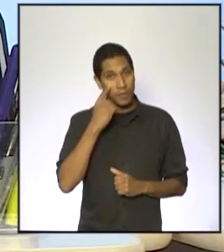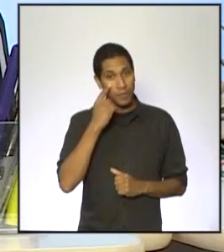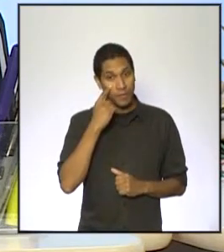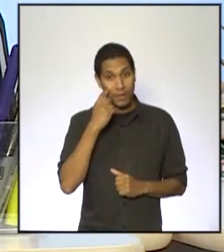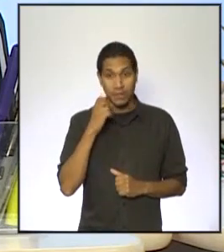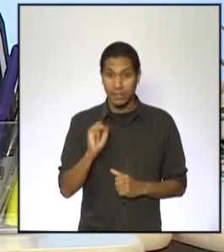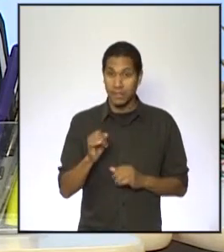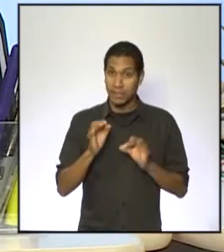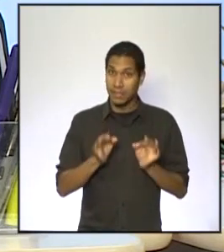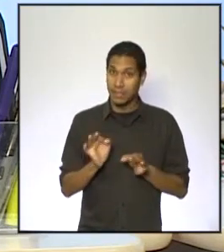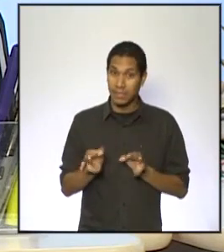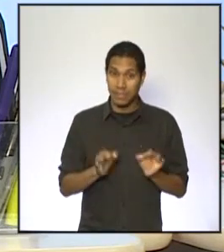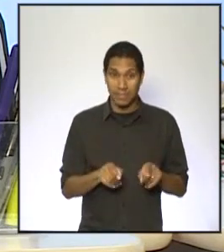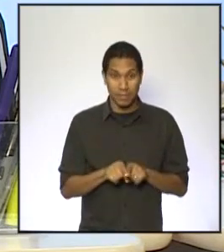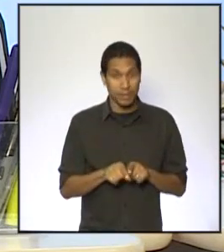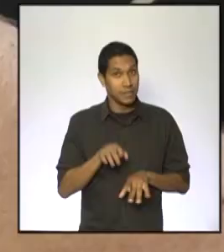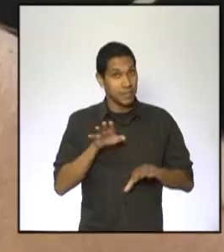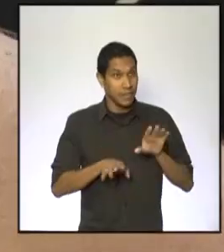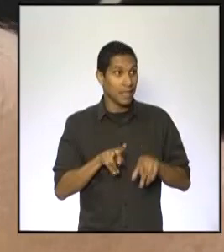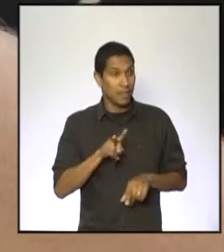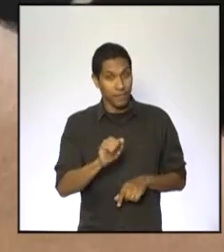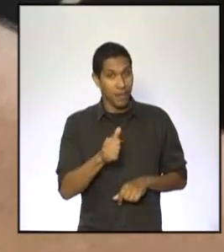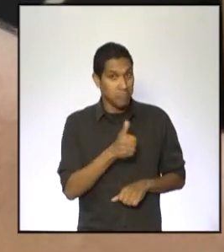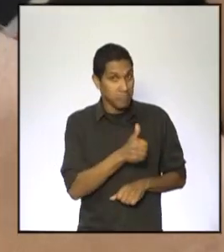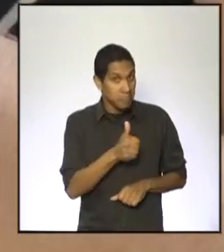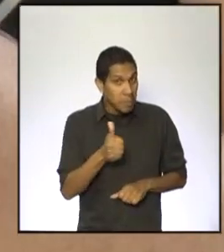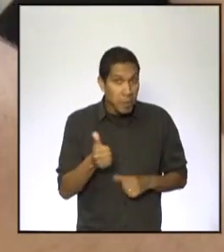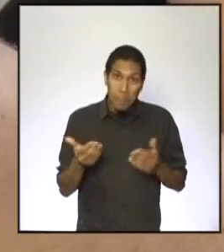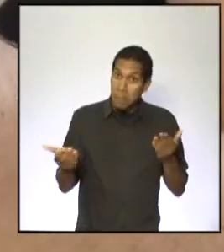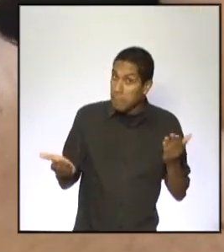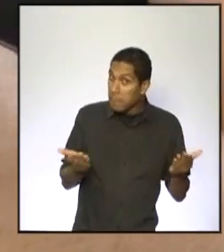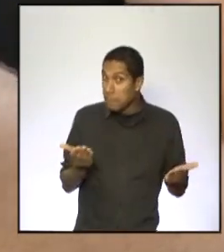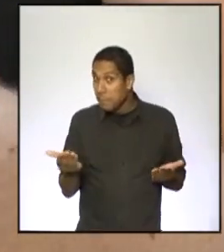teste. Será que a nossa mão aqui vai funcionar?